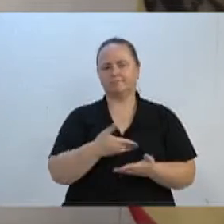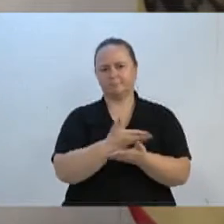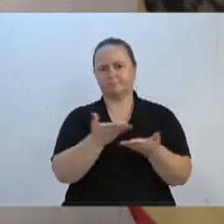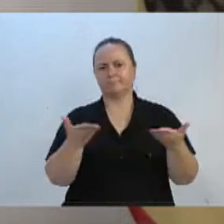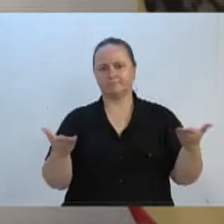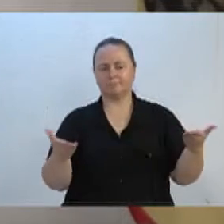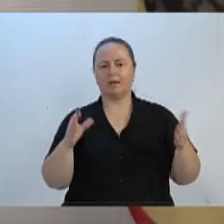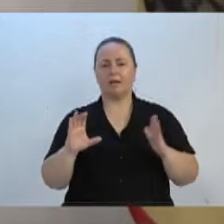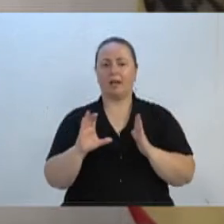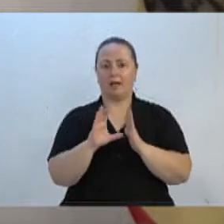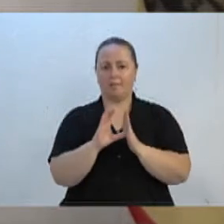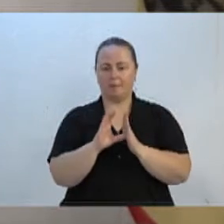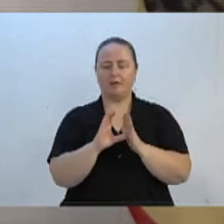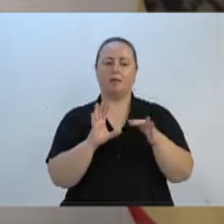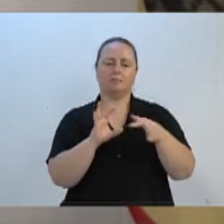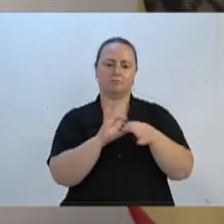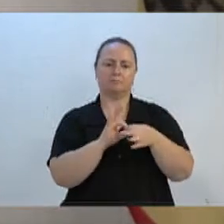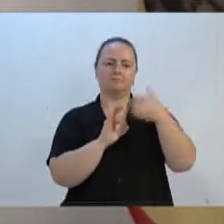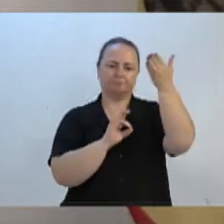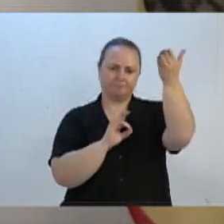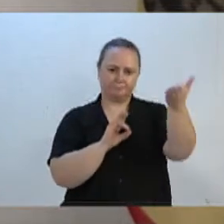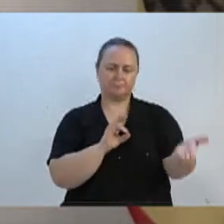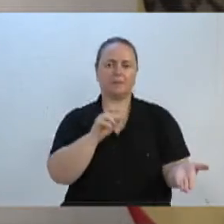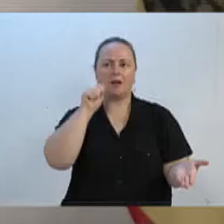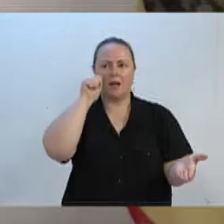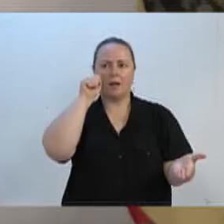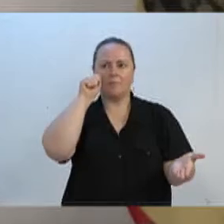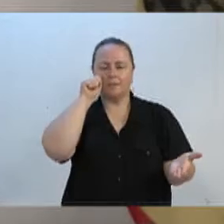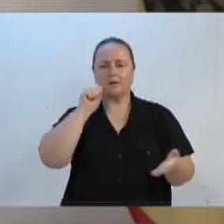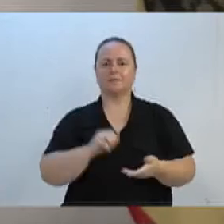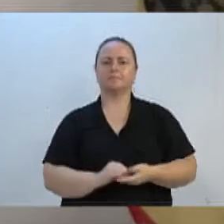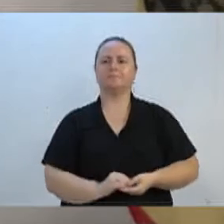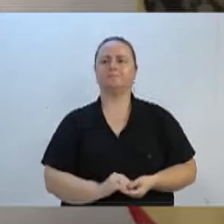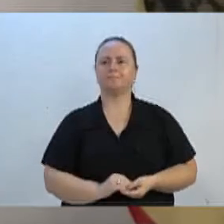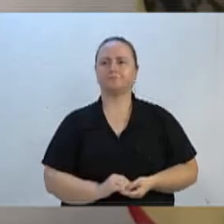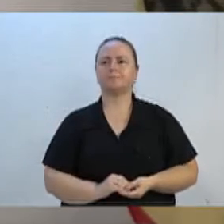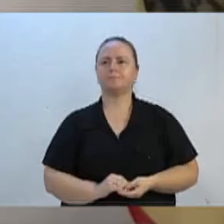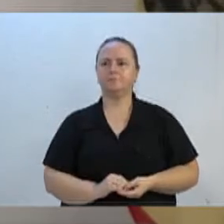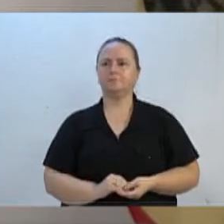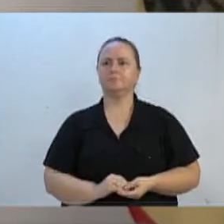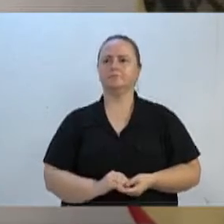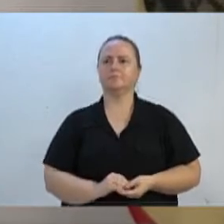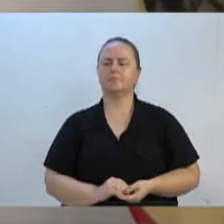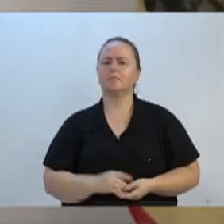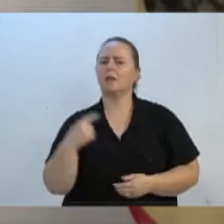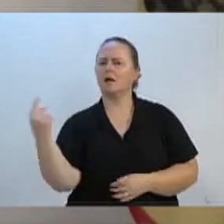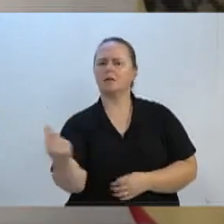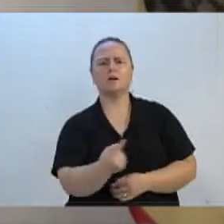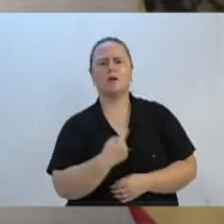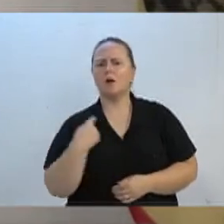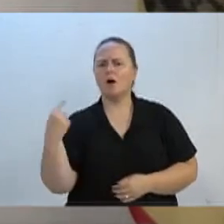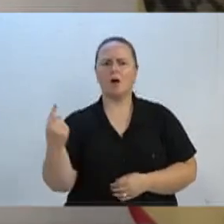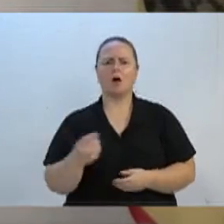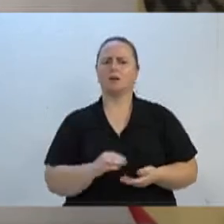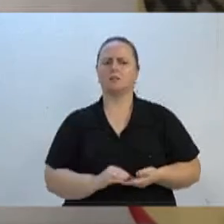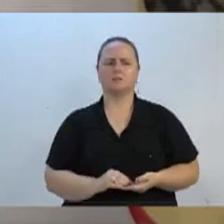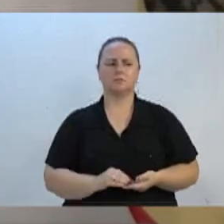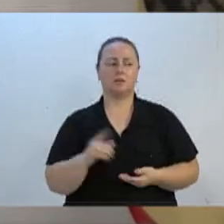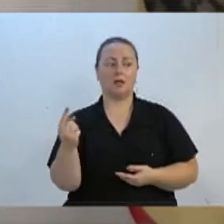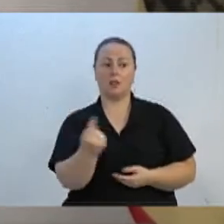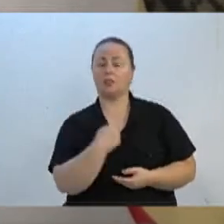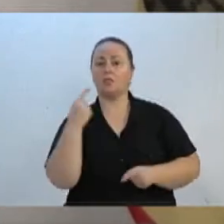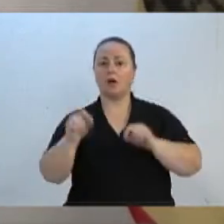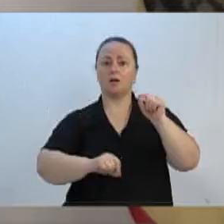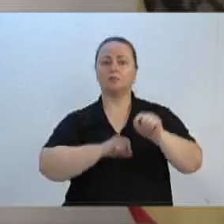vereador Caminha, agora encampada pelo vereador Almir. Quem tem que decidir é o plenário. não tem que fugir da